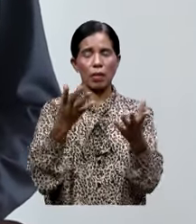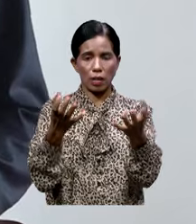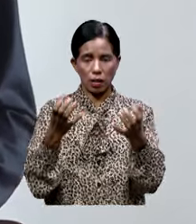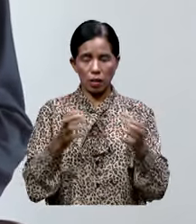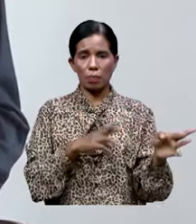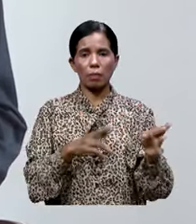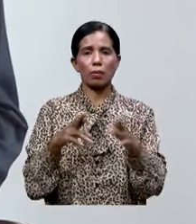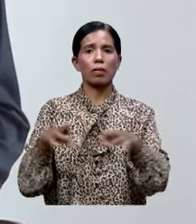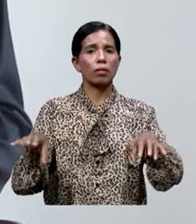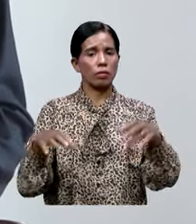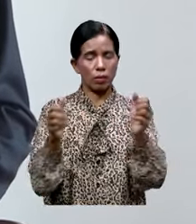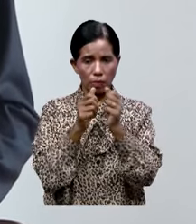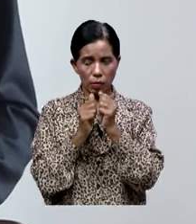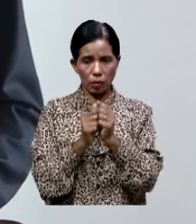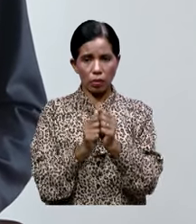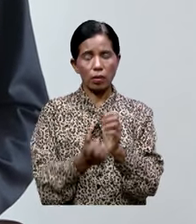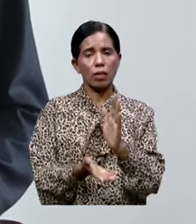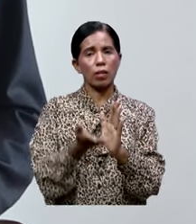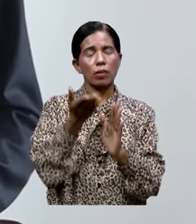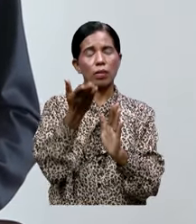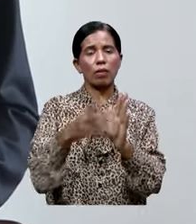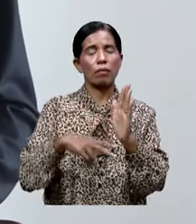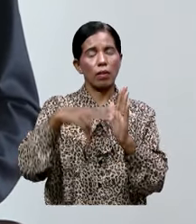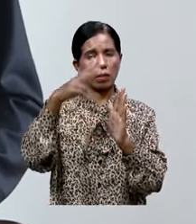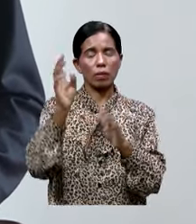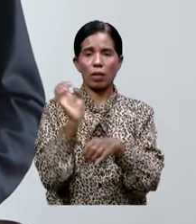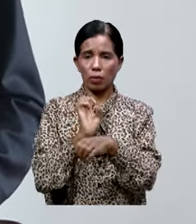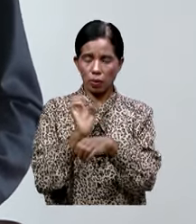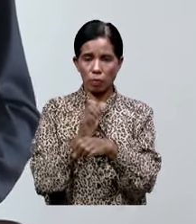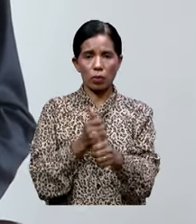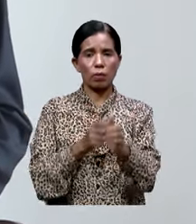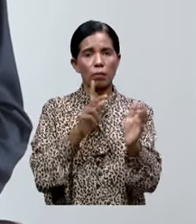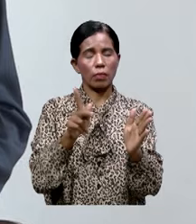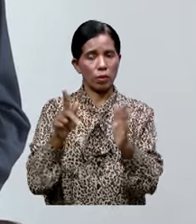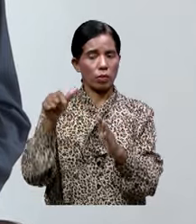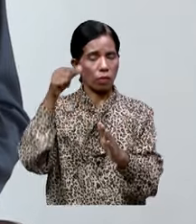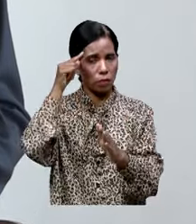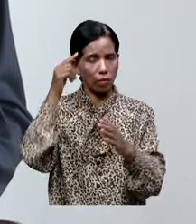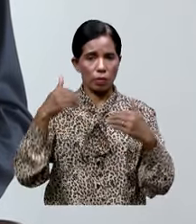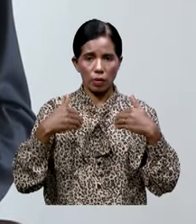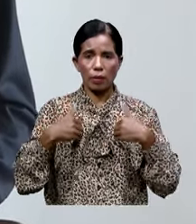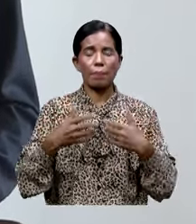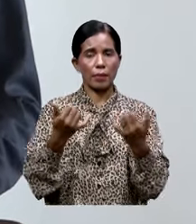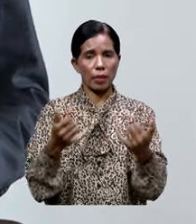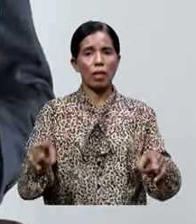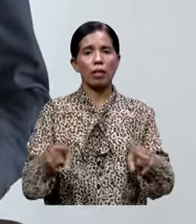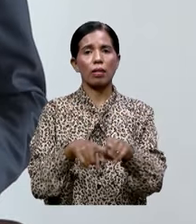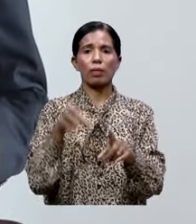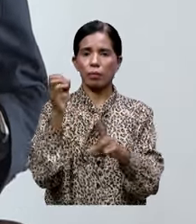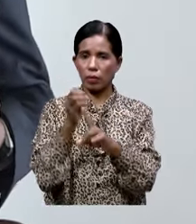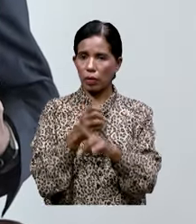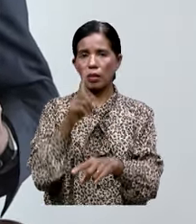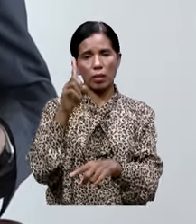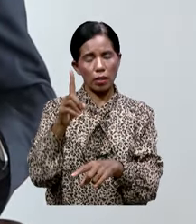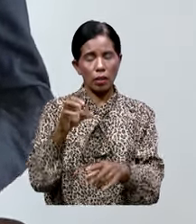pronto a tu serviço a mutu, huria sa valor crescimento economia, tuir plano governo nian nebe iha. No iranemos a nessa oportunidade ira a